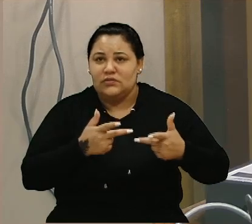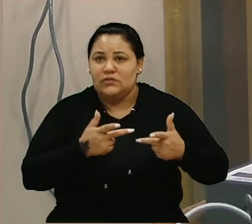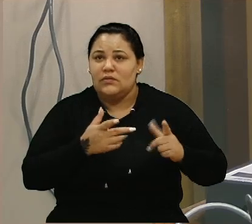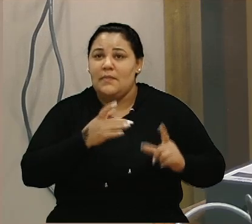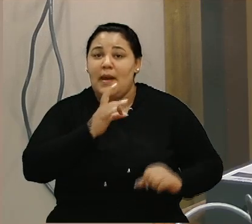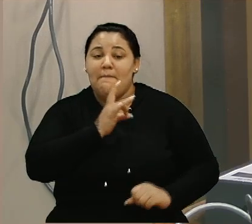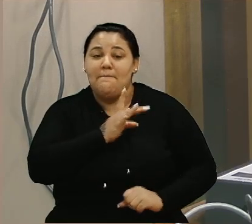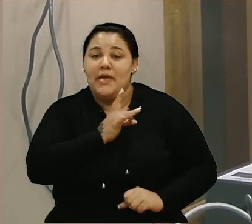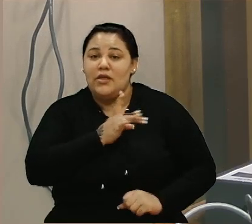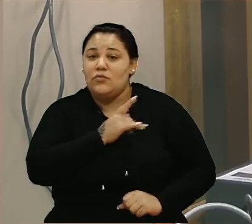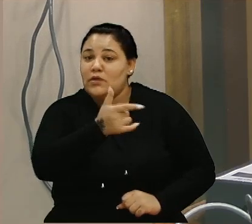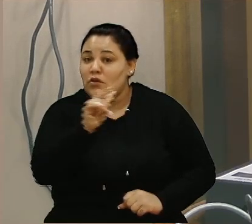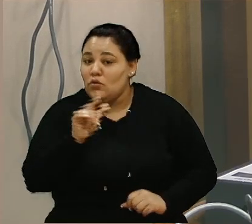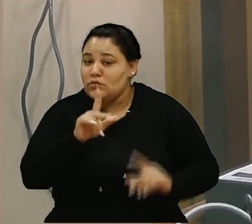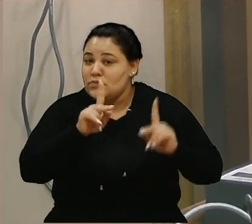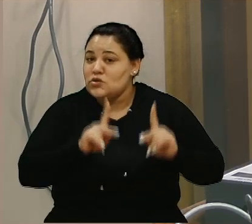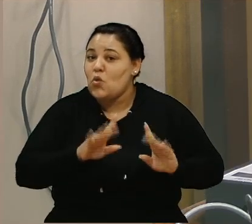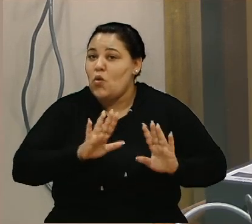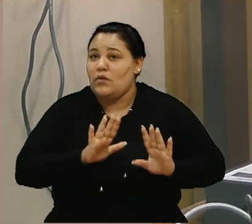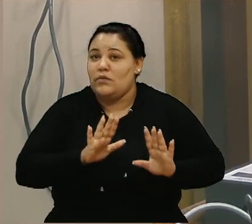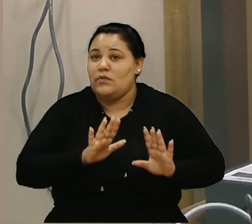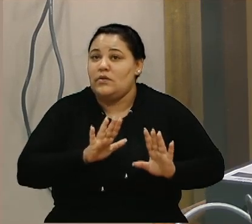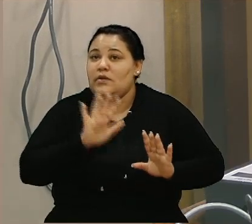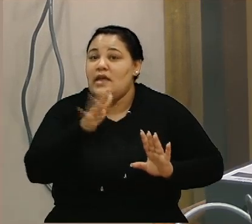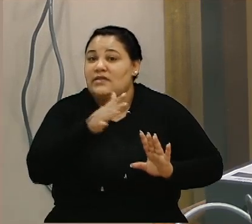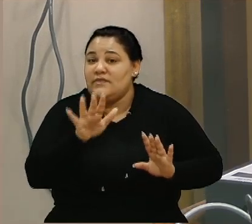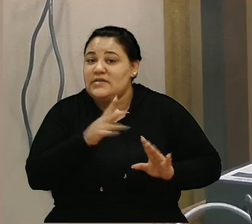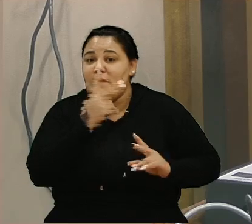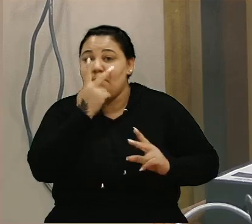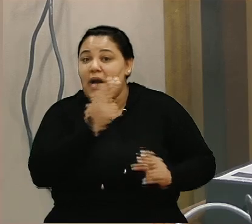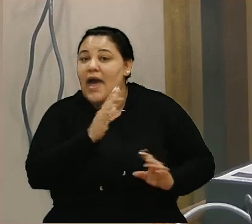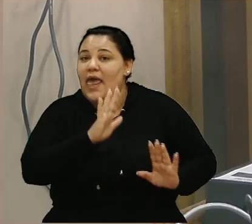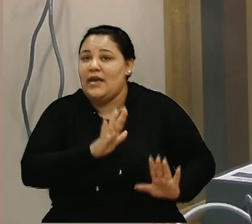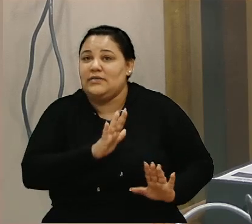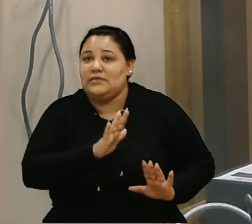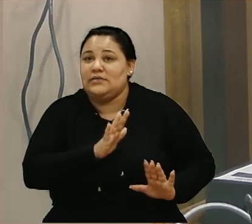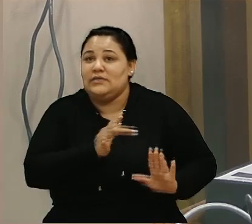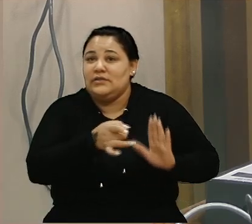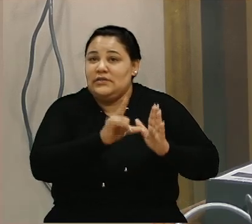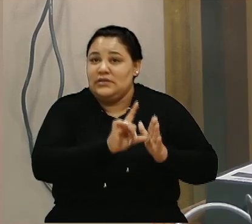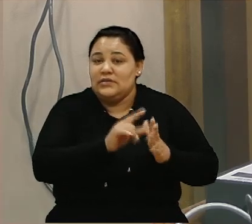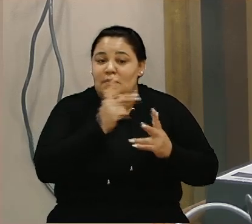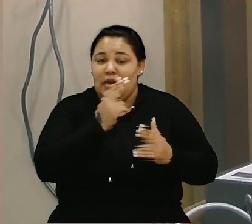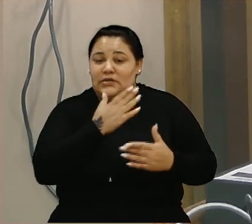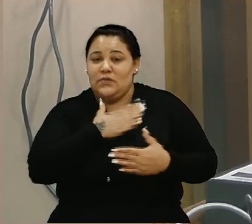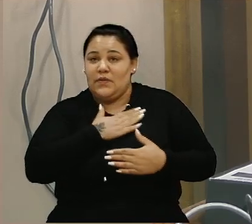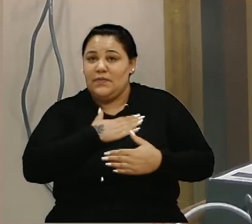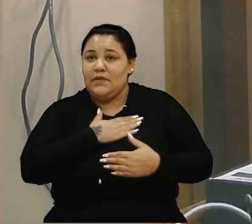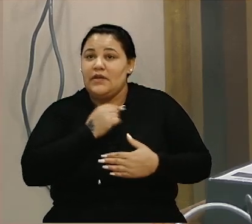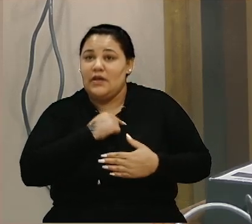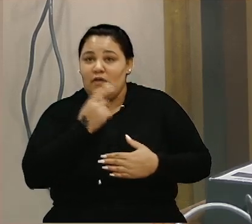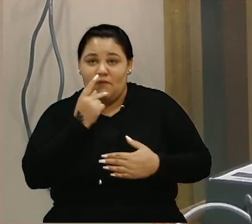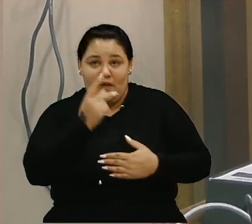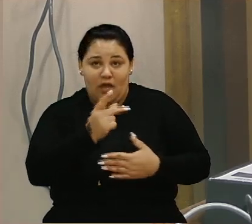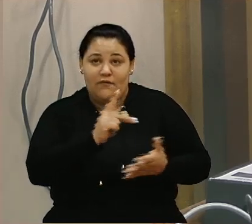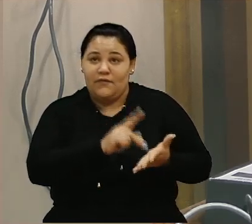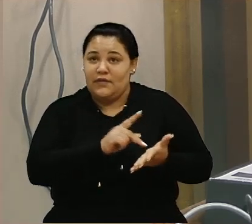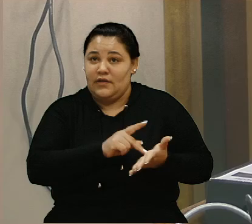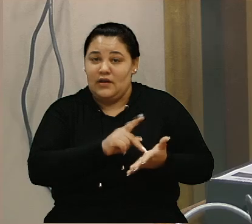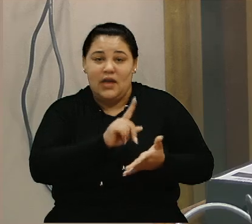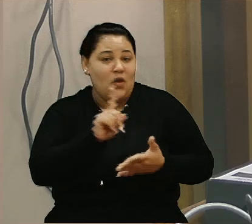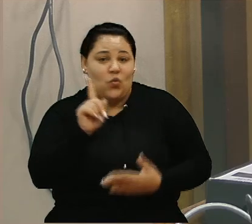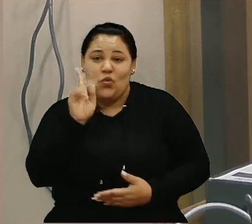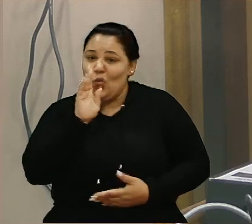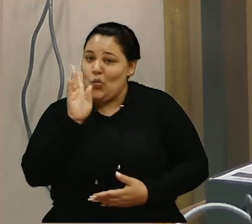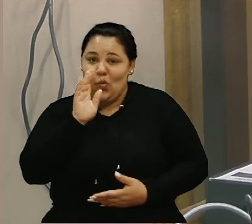outros parlamentares, e que, às vezes, parece isso, como pareceu para mim antes. Isso eu sou franco e lhe digo para o senhor que eu não acho bacana